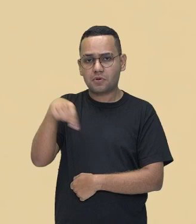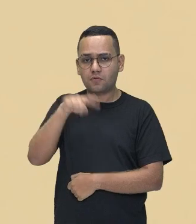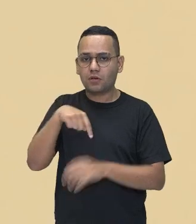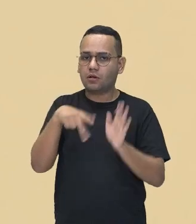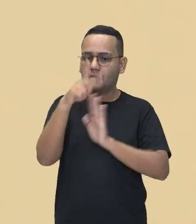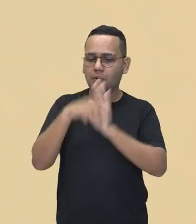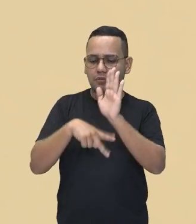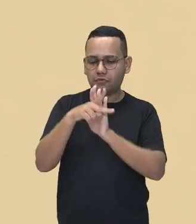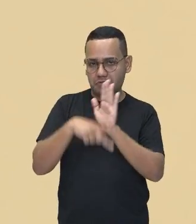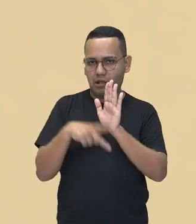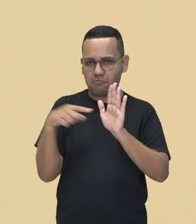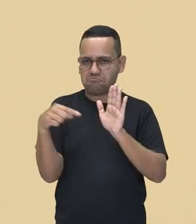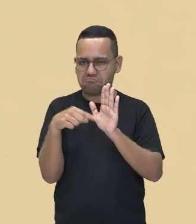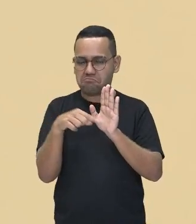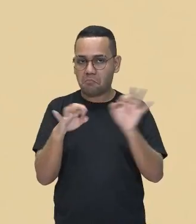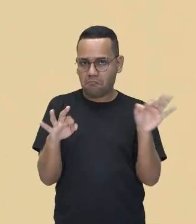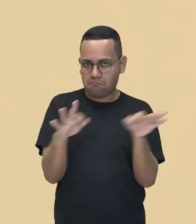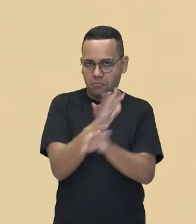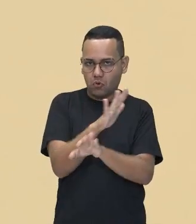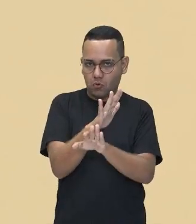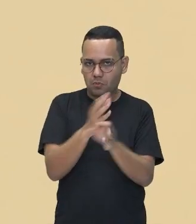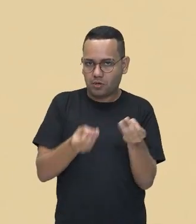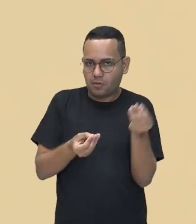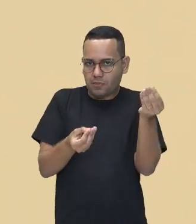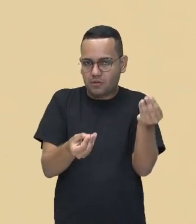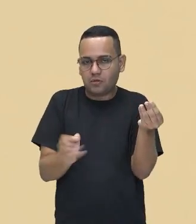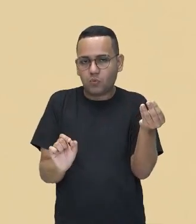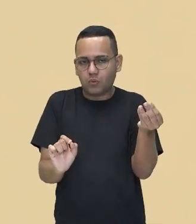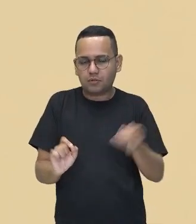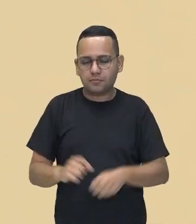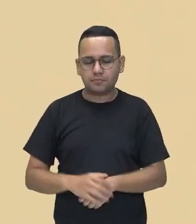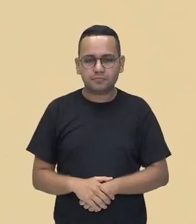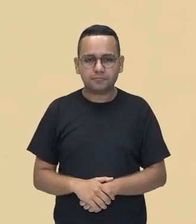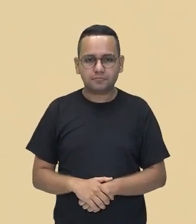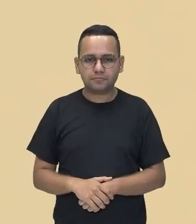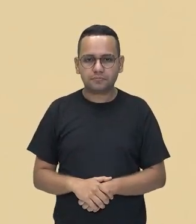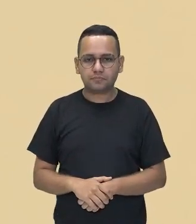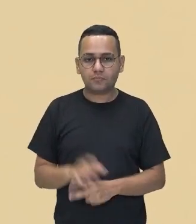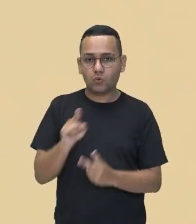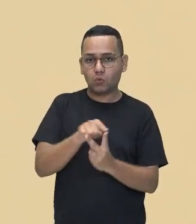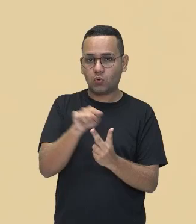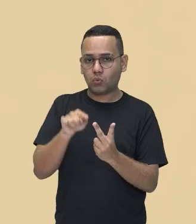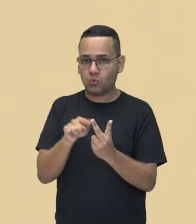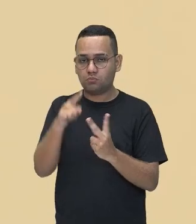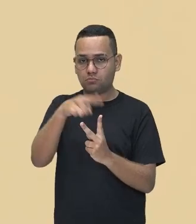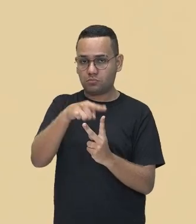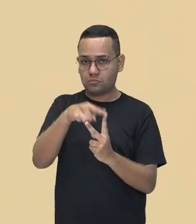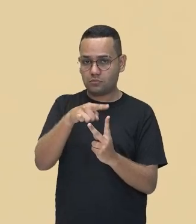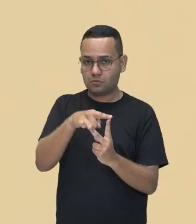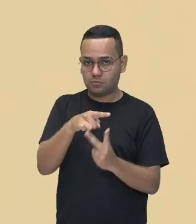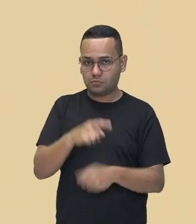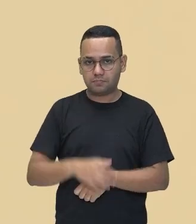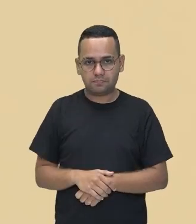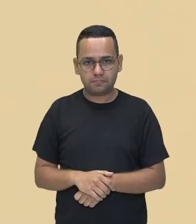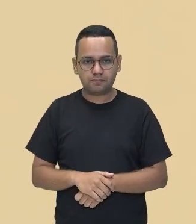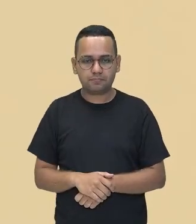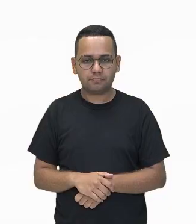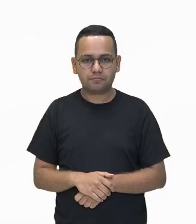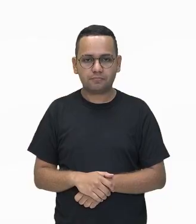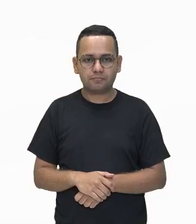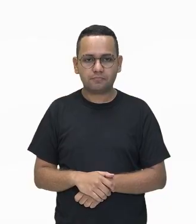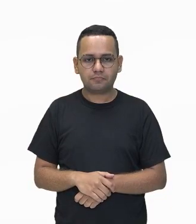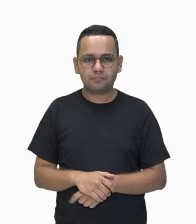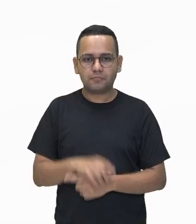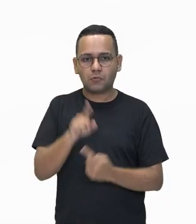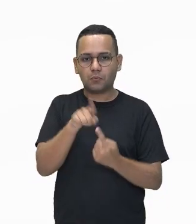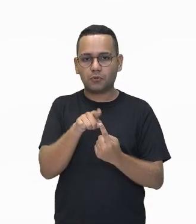então, dessa nossa atividade, nós temos então duas opções que vocês irão apresentar. A primeira